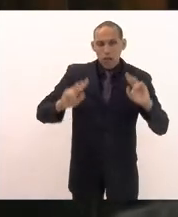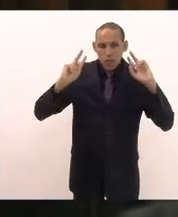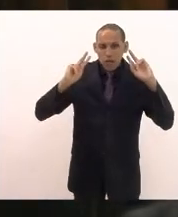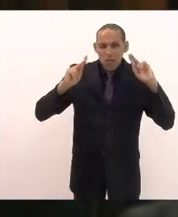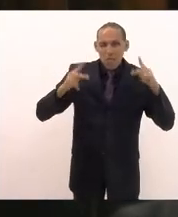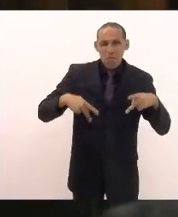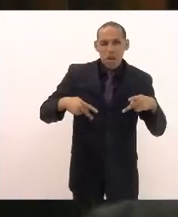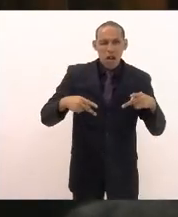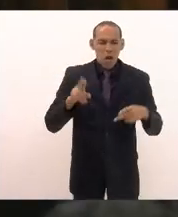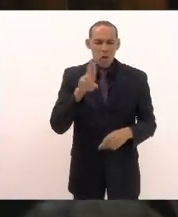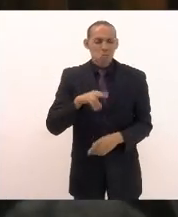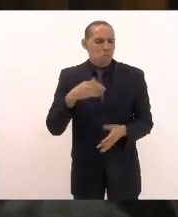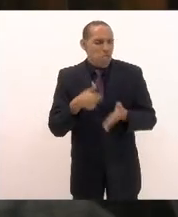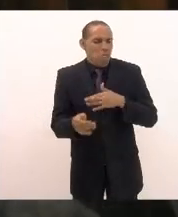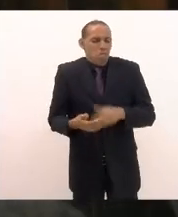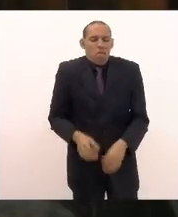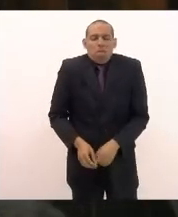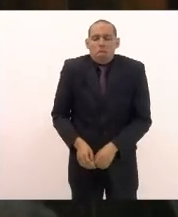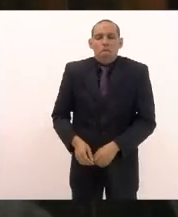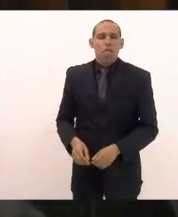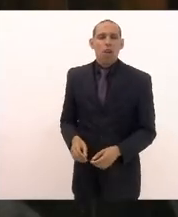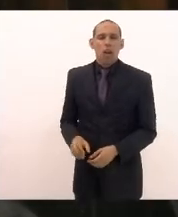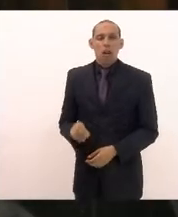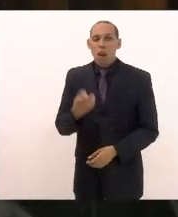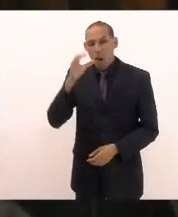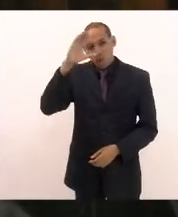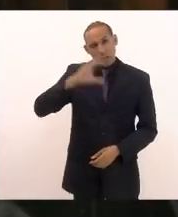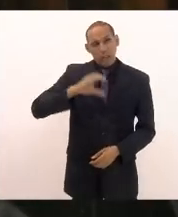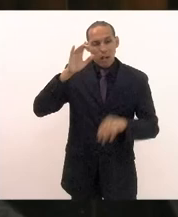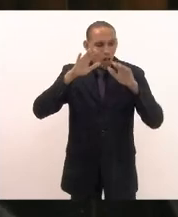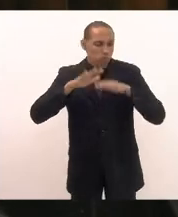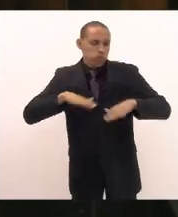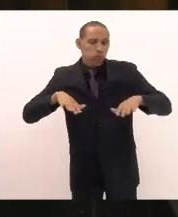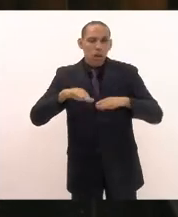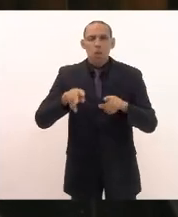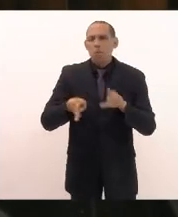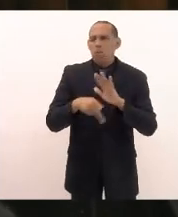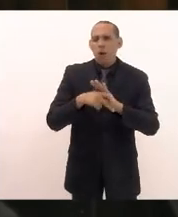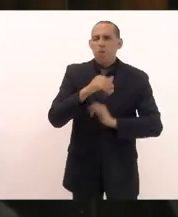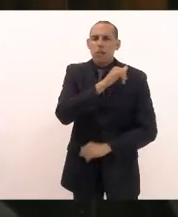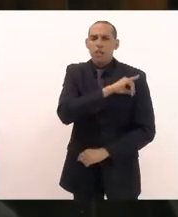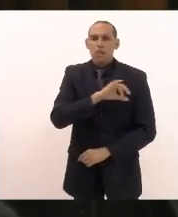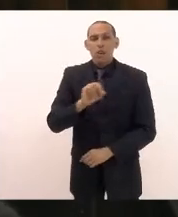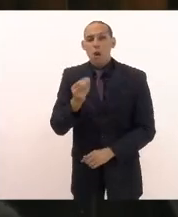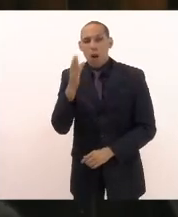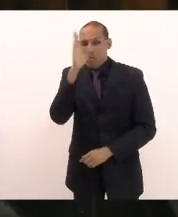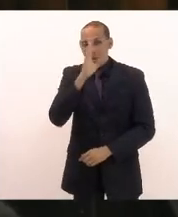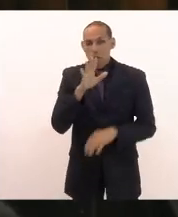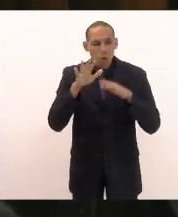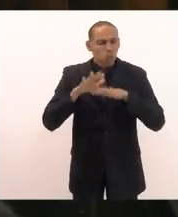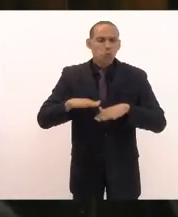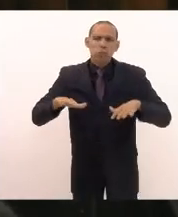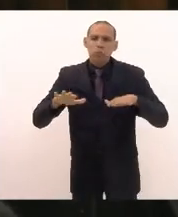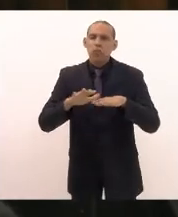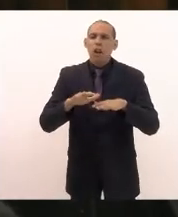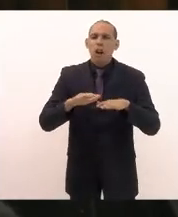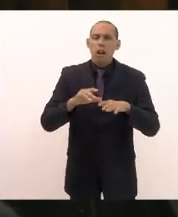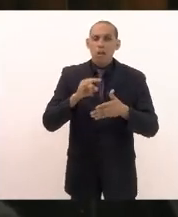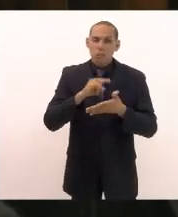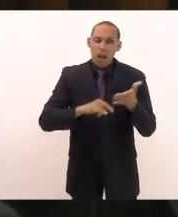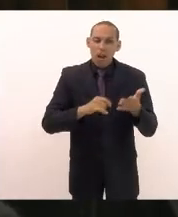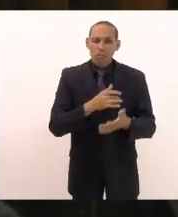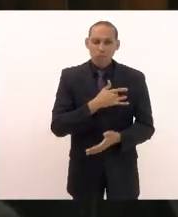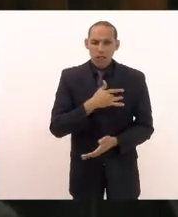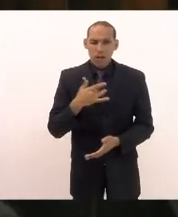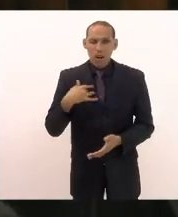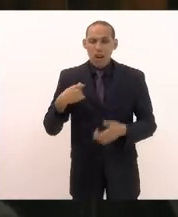a dignidade dos cidadãos do Rio de Janeiro, mas de outros lugares do Brasil. O passaporte sanitário tem